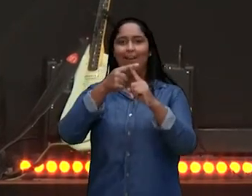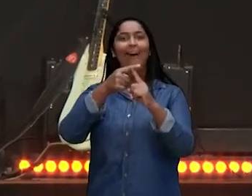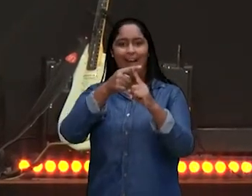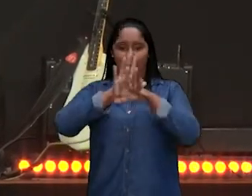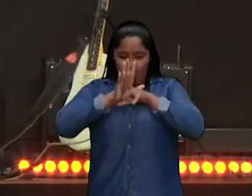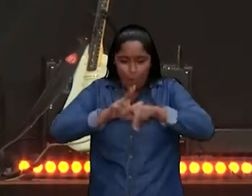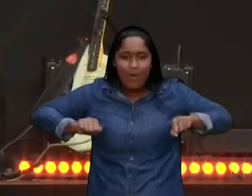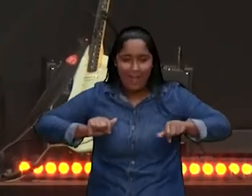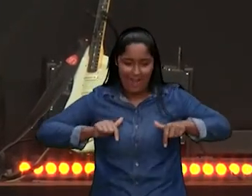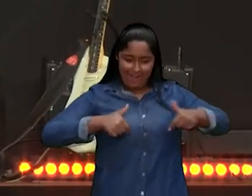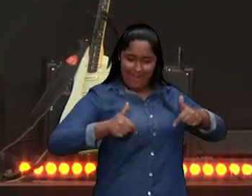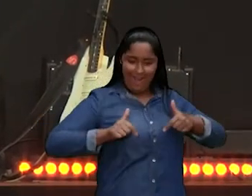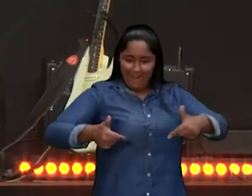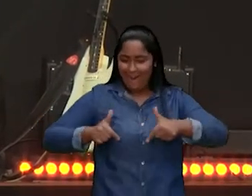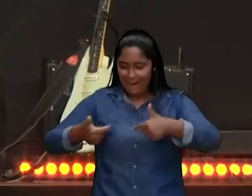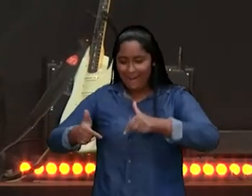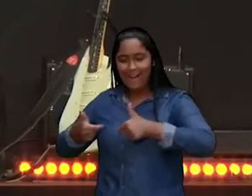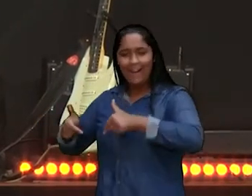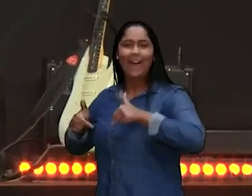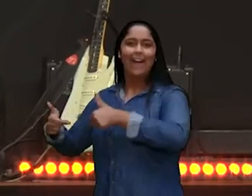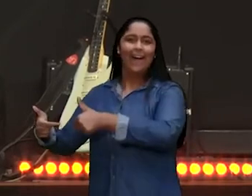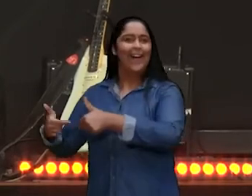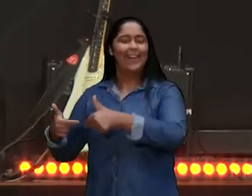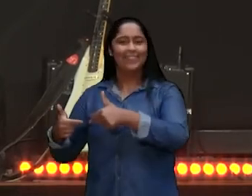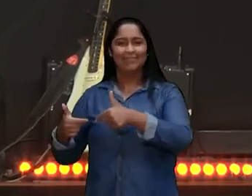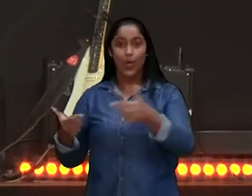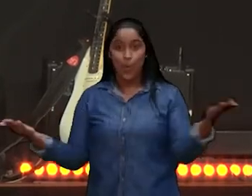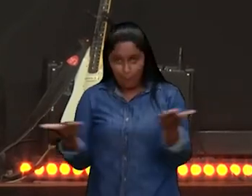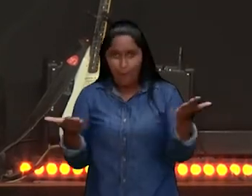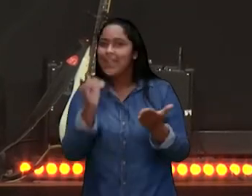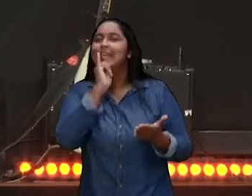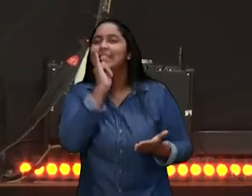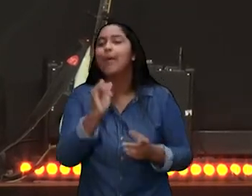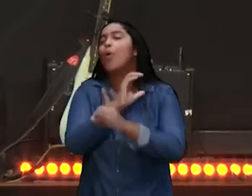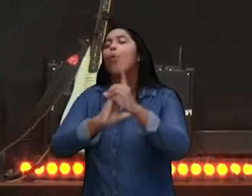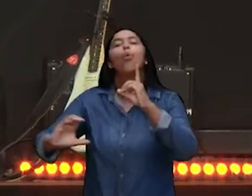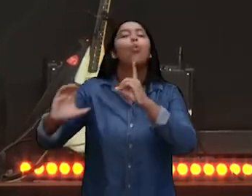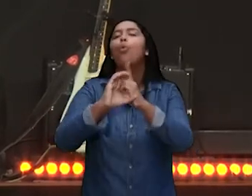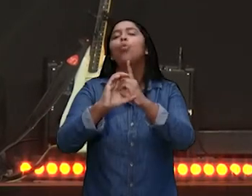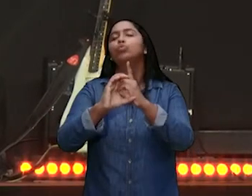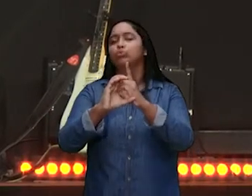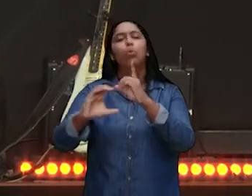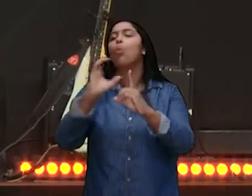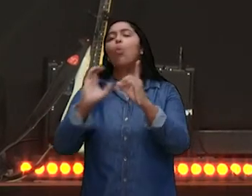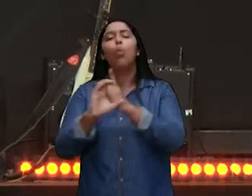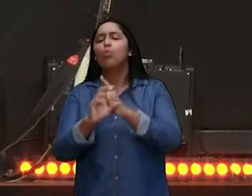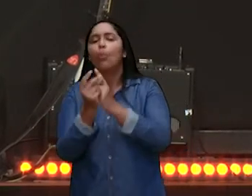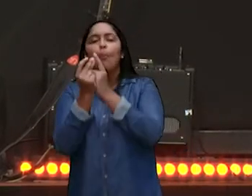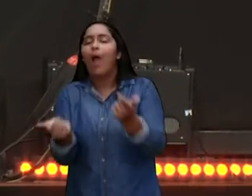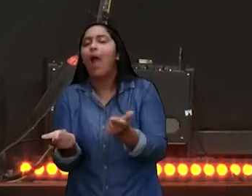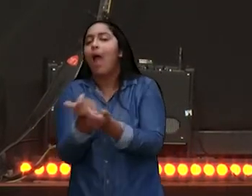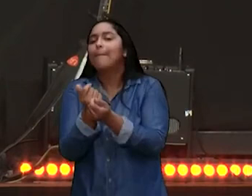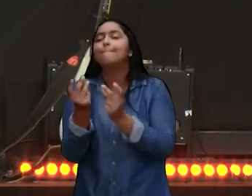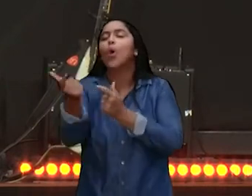É porque quando você sai do culto você ouvir uma palavra com essa você não fala assim hoje eu vi uma palavra de forte Impacto emocional positivo